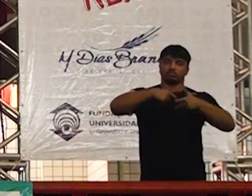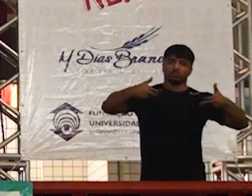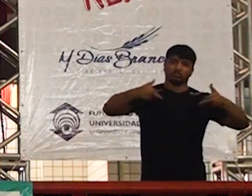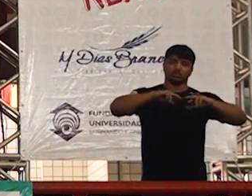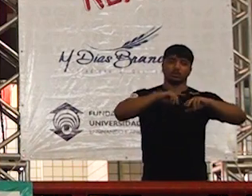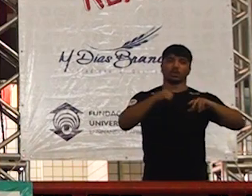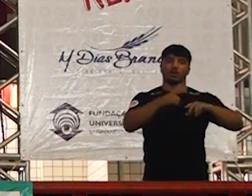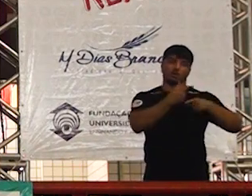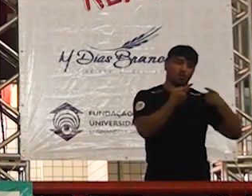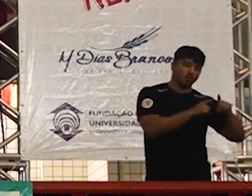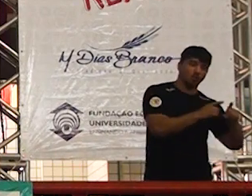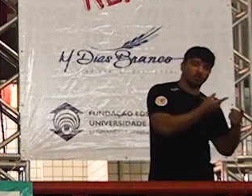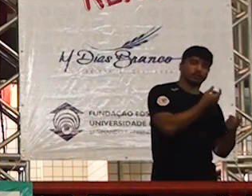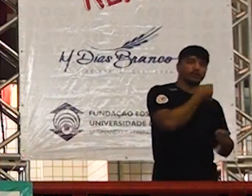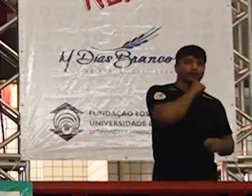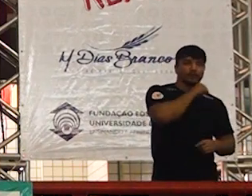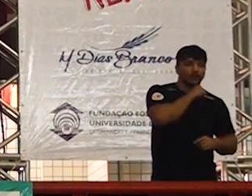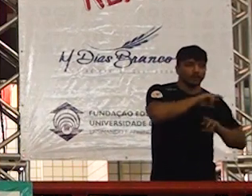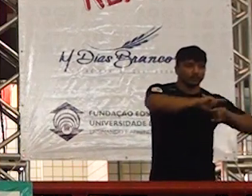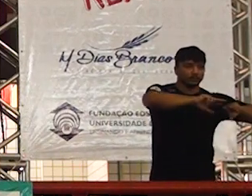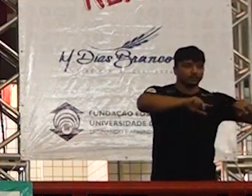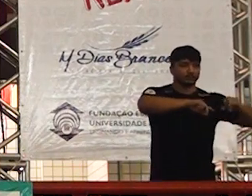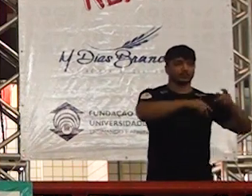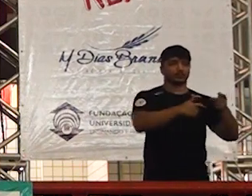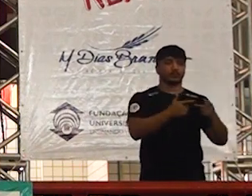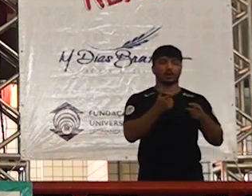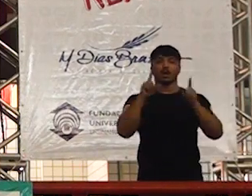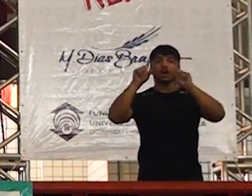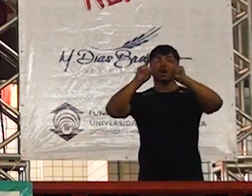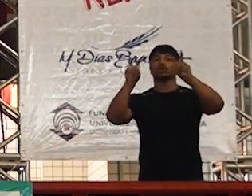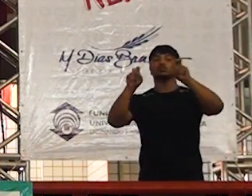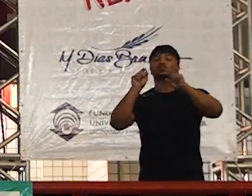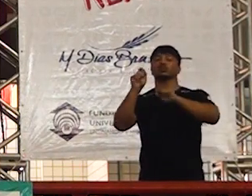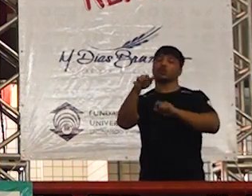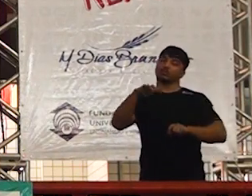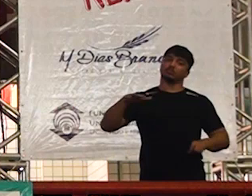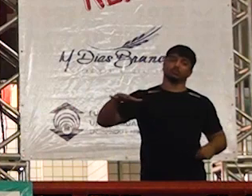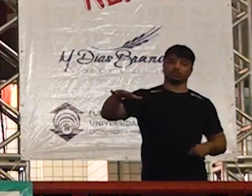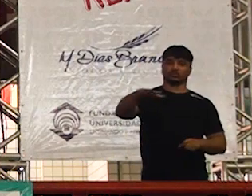violência contra idosos, não. A discussão foi